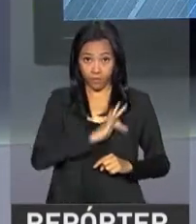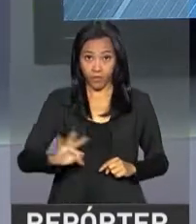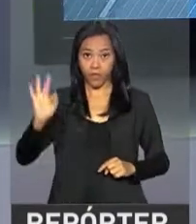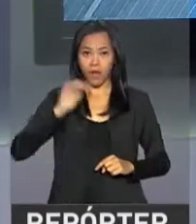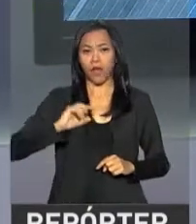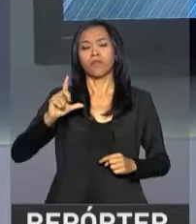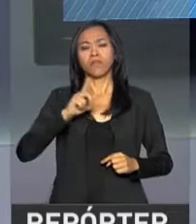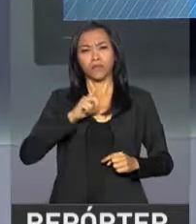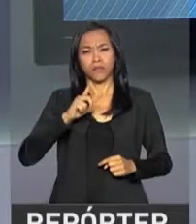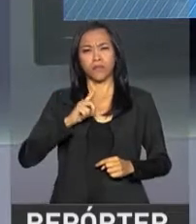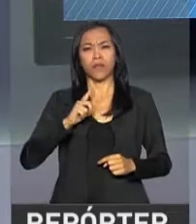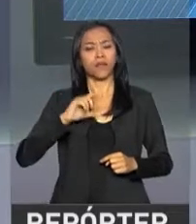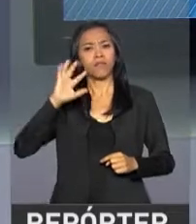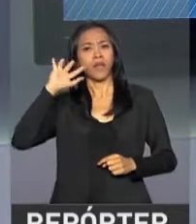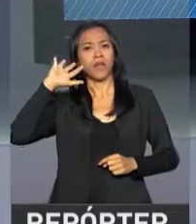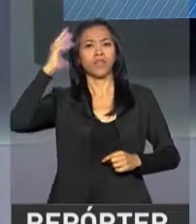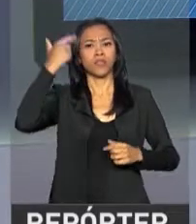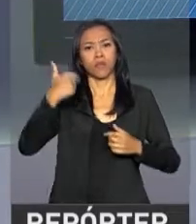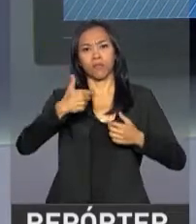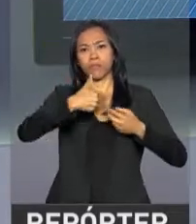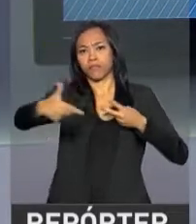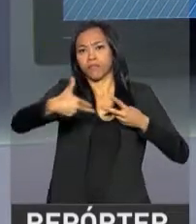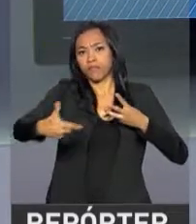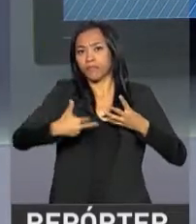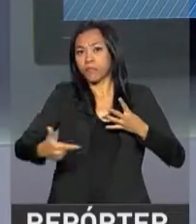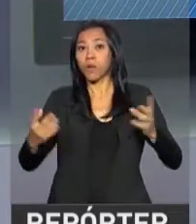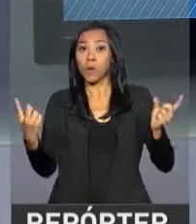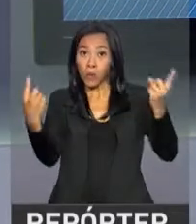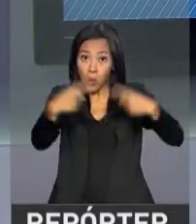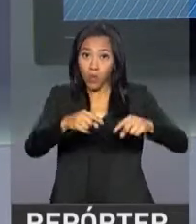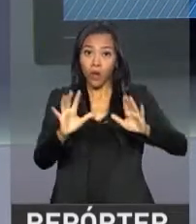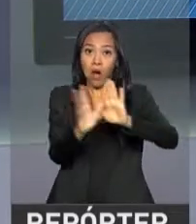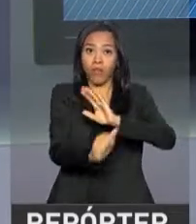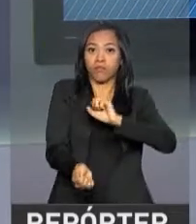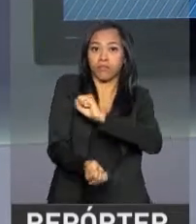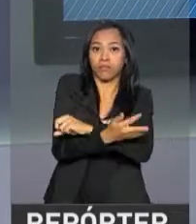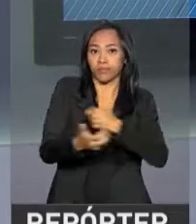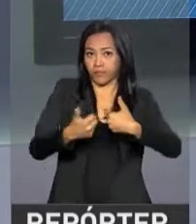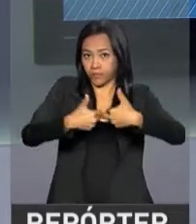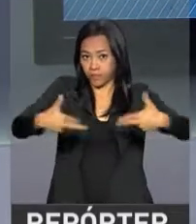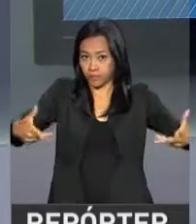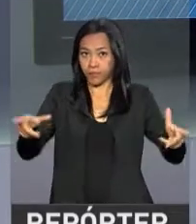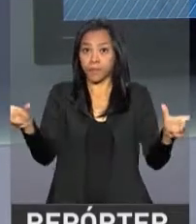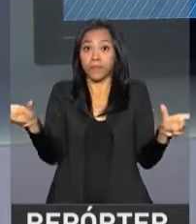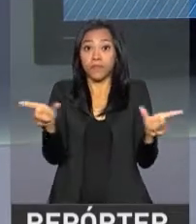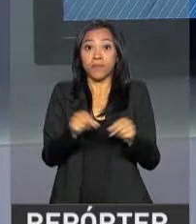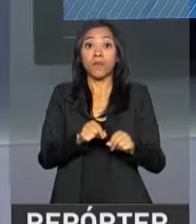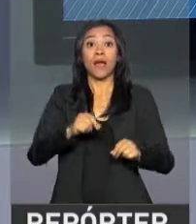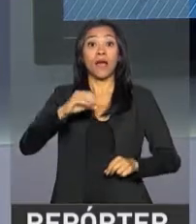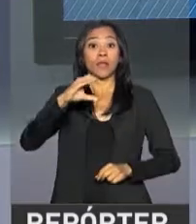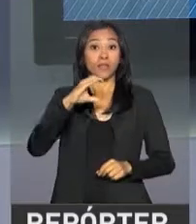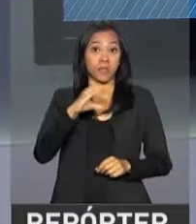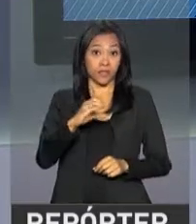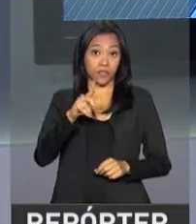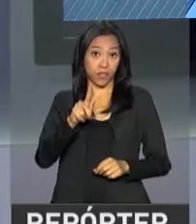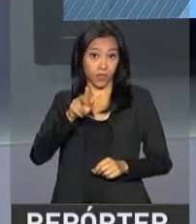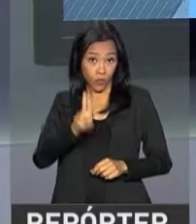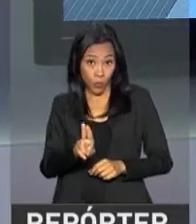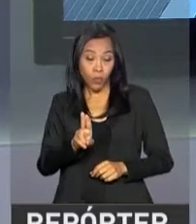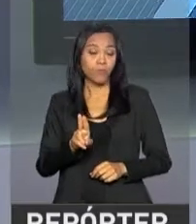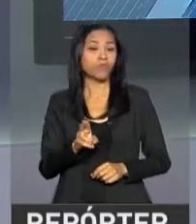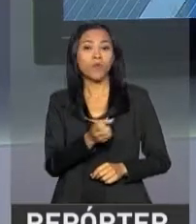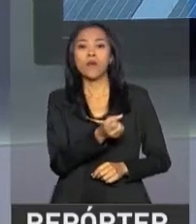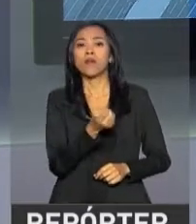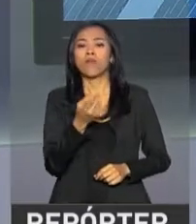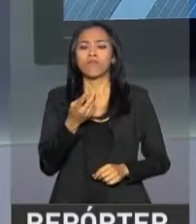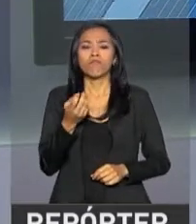contra a corrupção segundo o ministério da transparência e controladoria geral da união no ano passado 30 empresas foram punidas